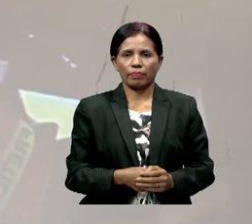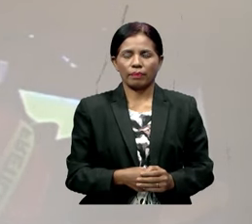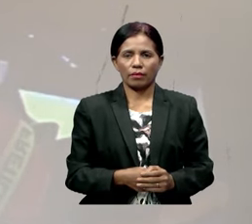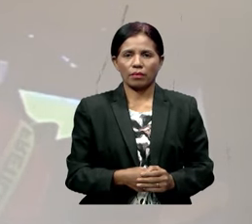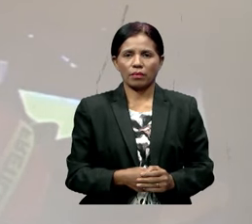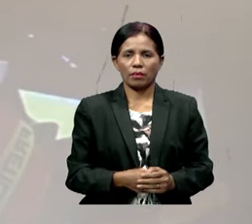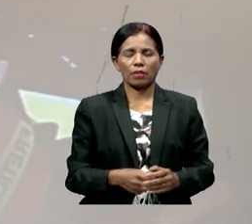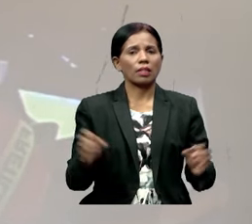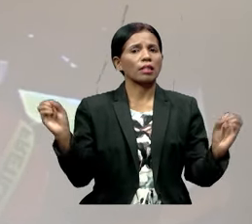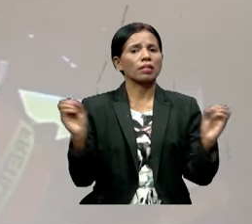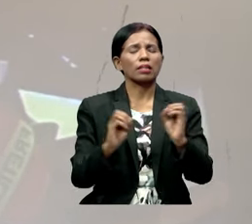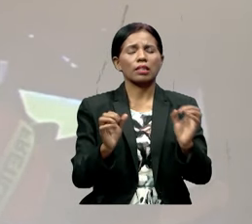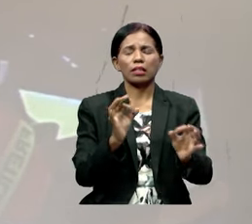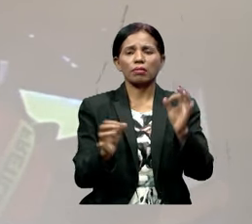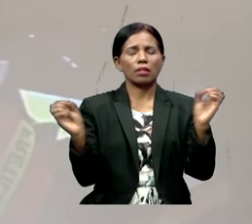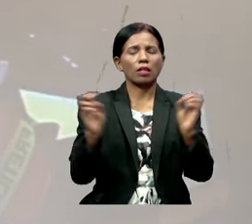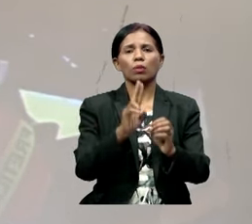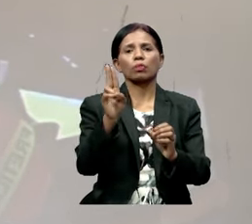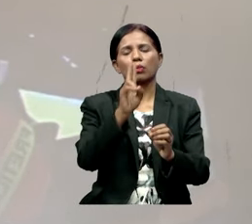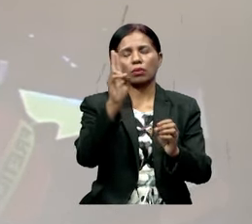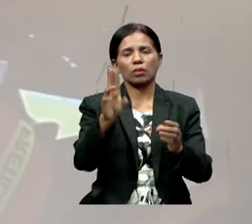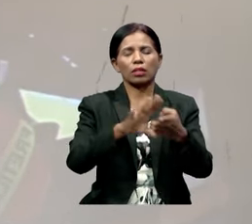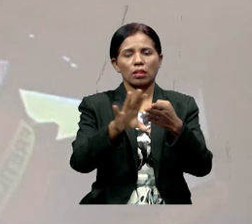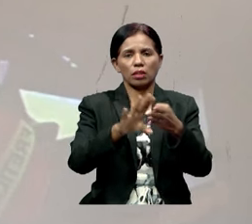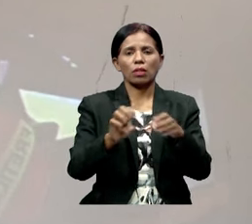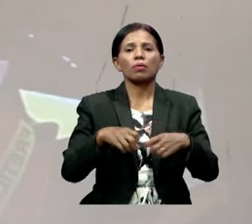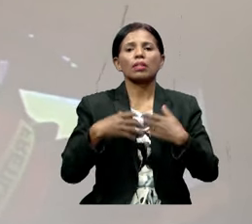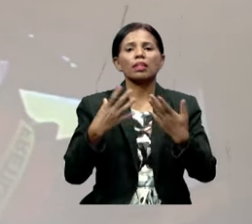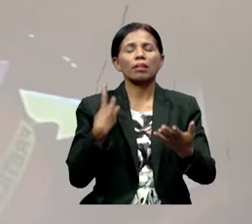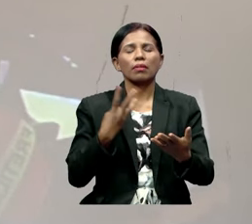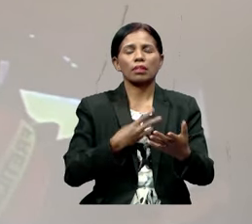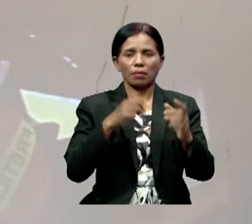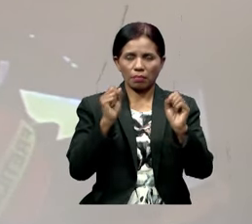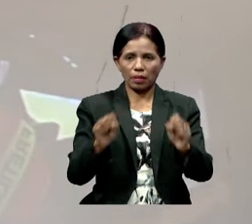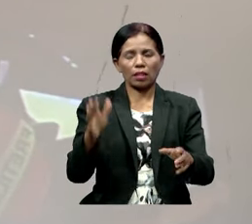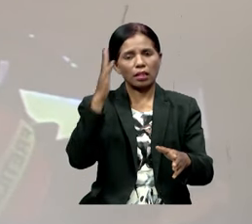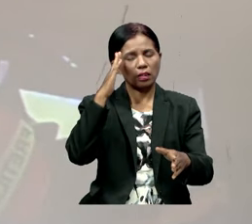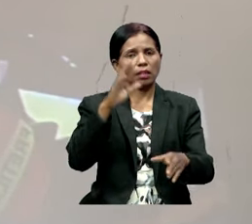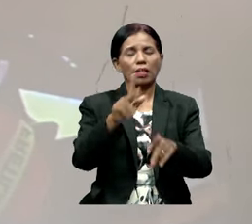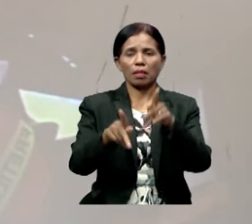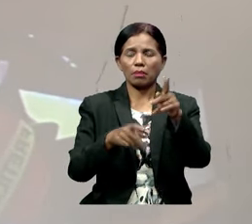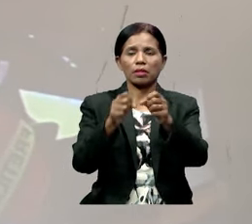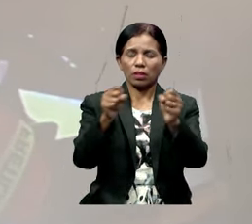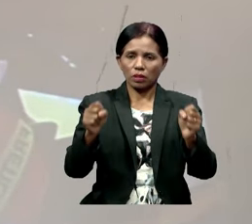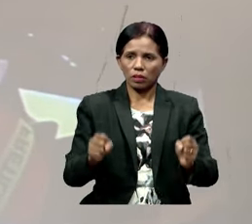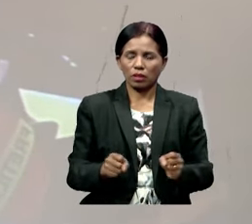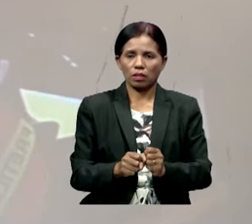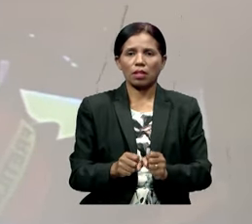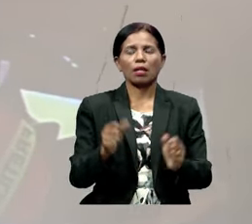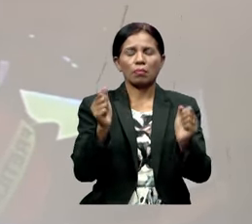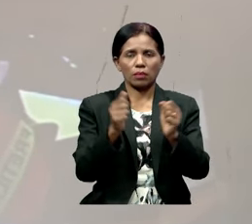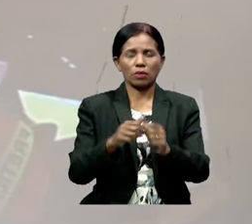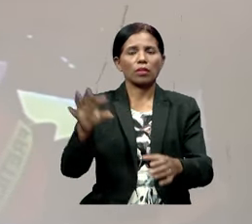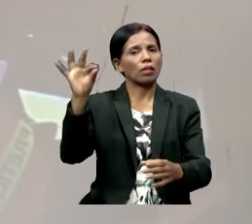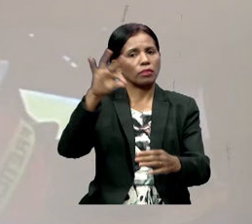Se ela usa caderno eleitoral, o insama que itabela atene, kata eleitores se resuco ne, mais de metade mais halo